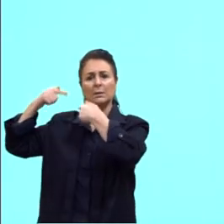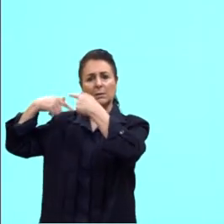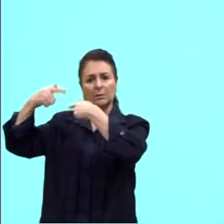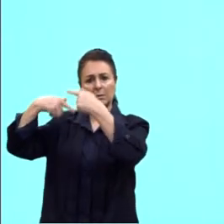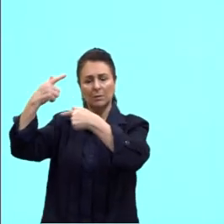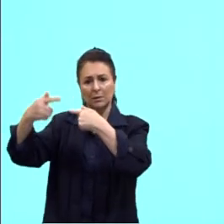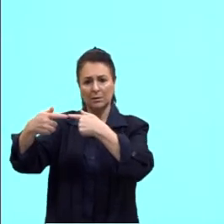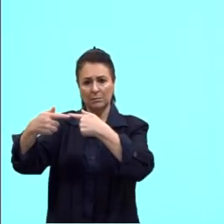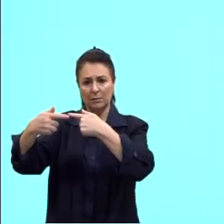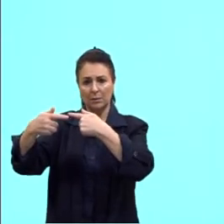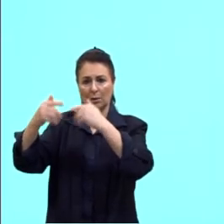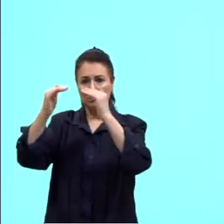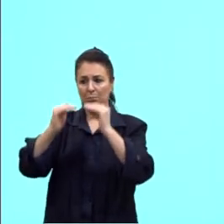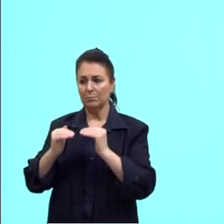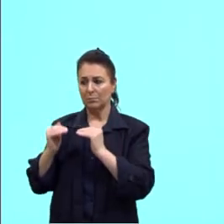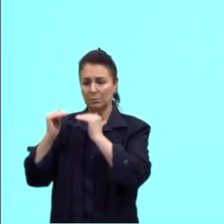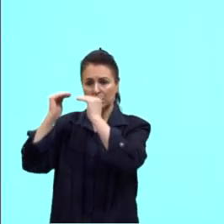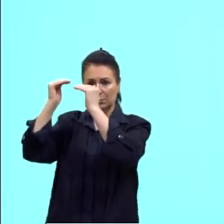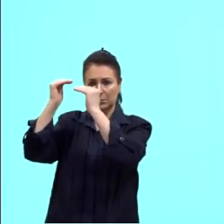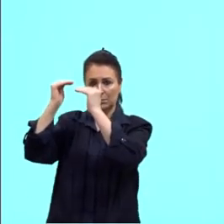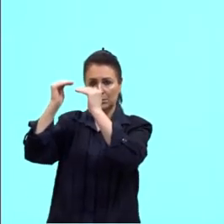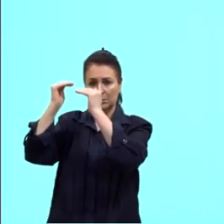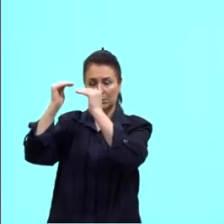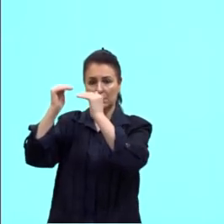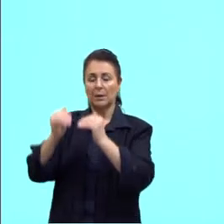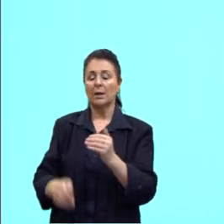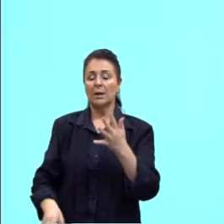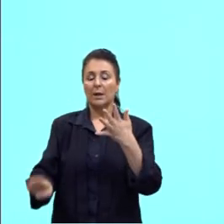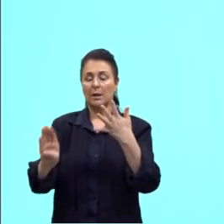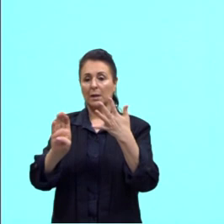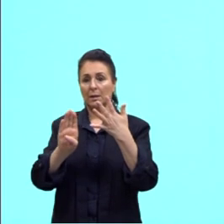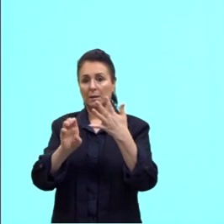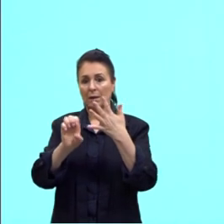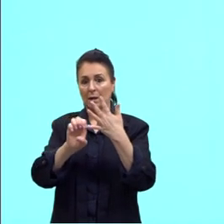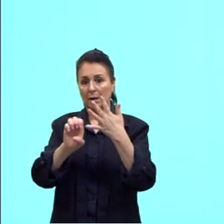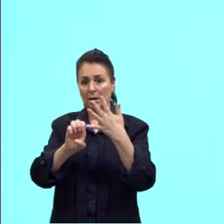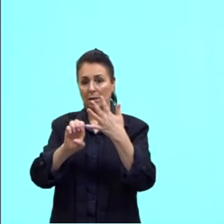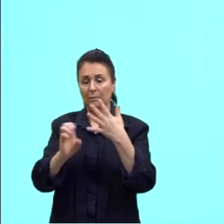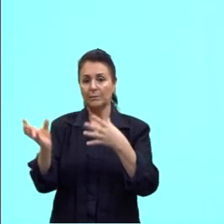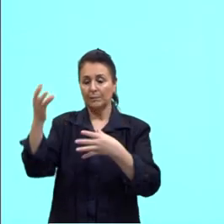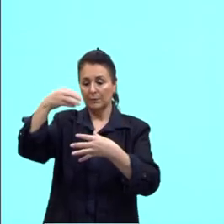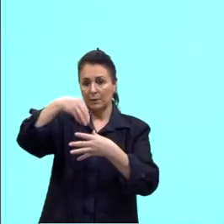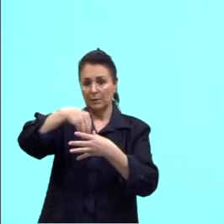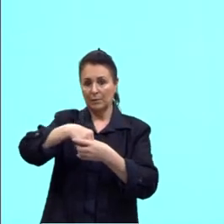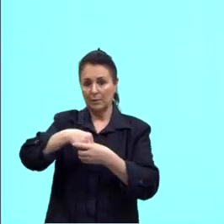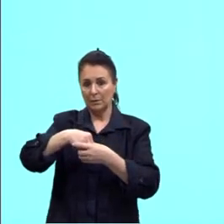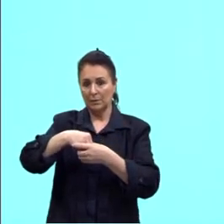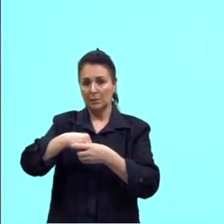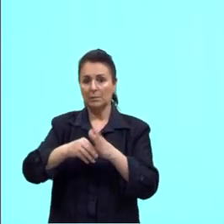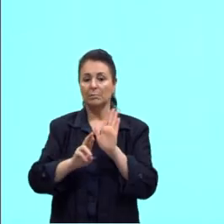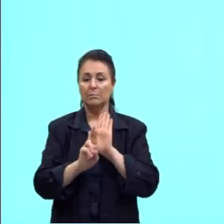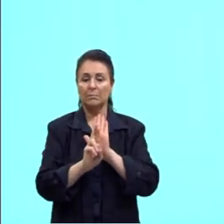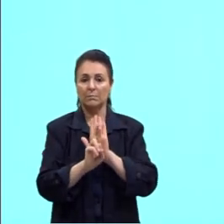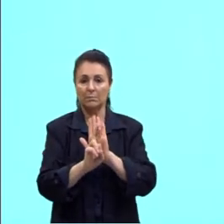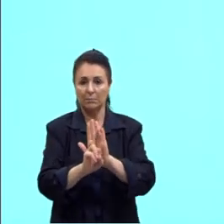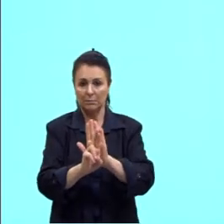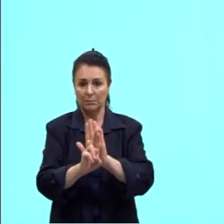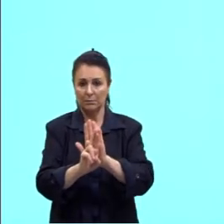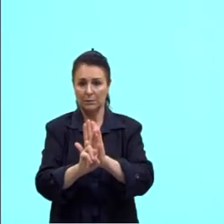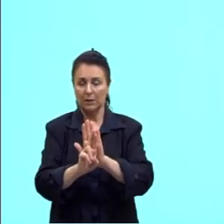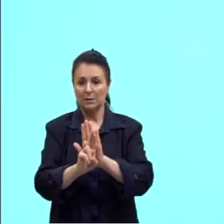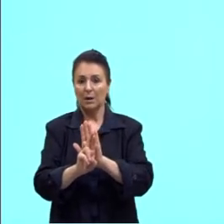aristocráticos e alternativa e incorporação das representações